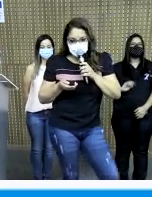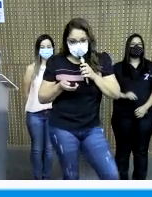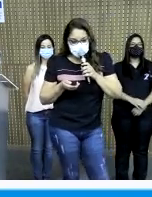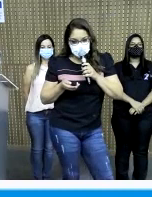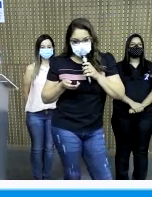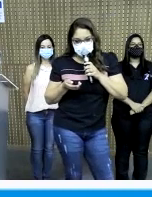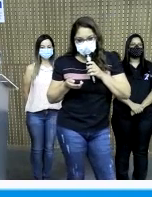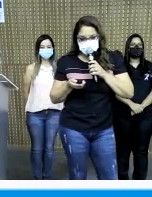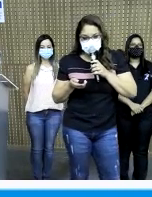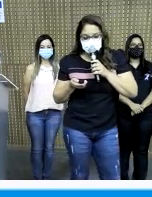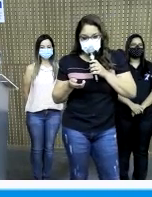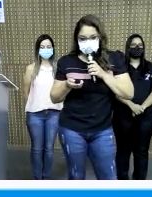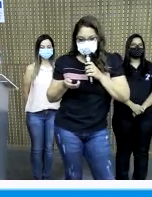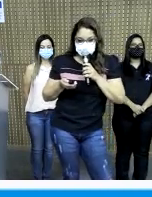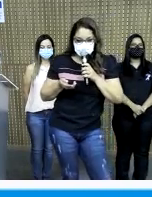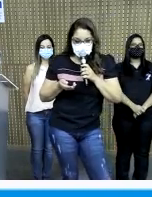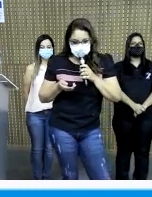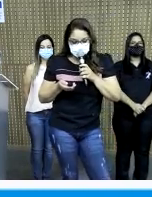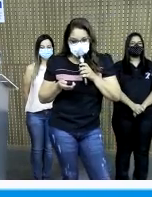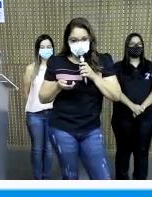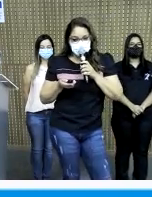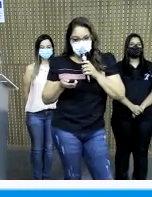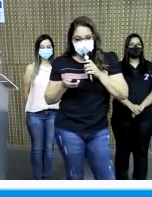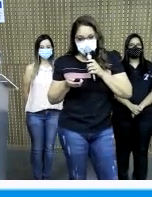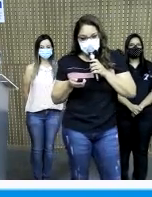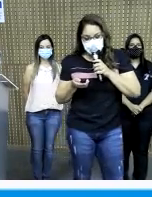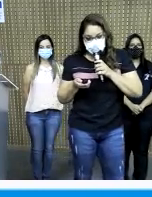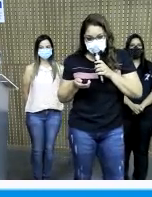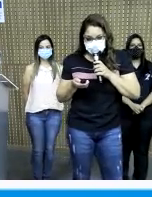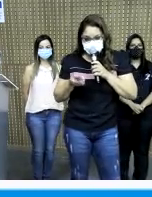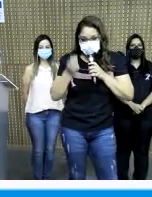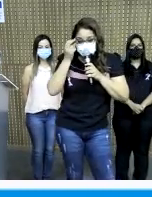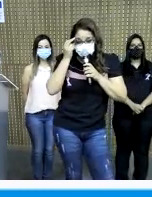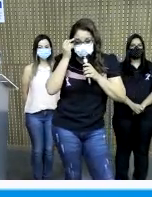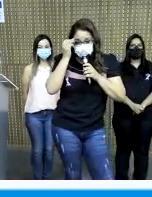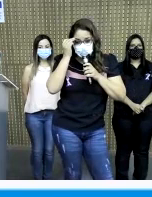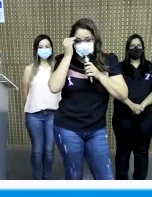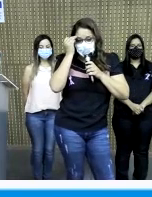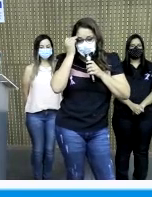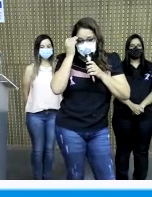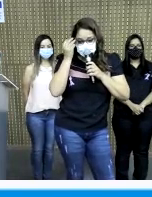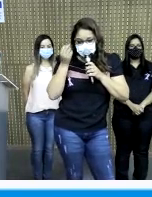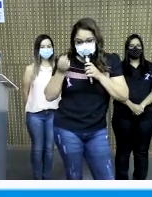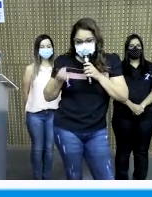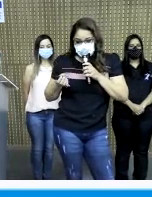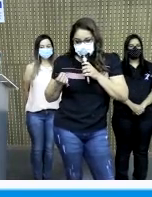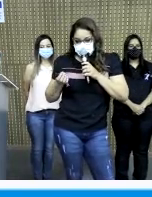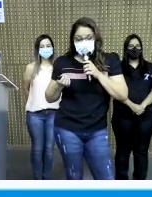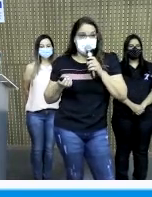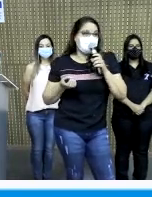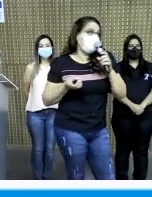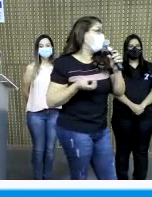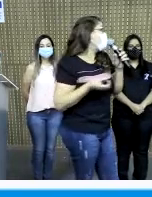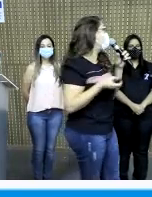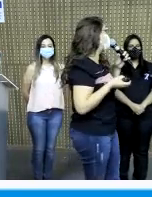aqui desses procedimentos estão zerados, mas valeria a pena lembrar que a lavagem de ouvido e a sonda vesical de